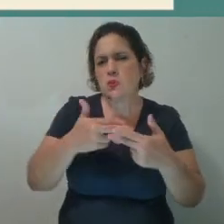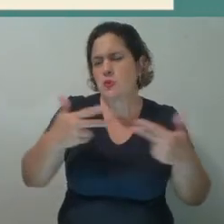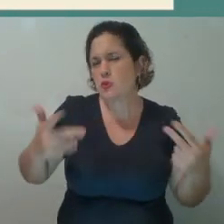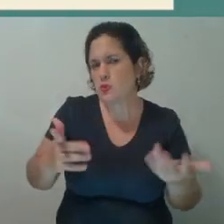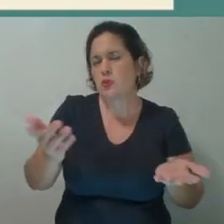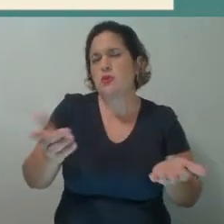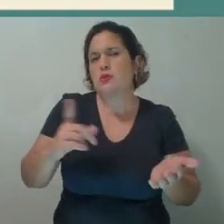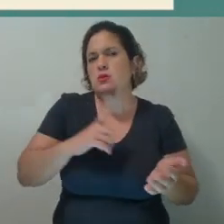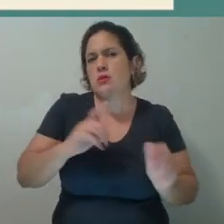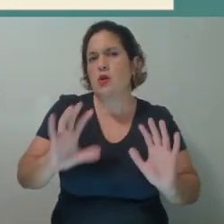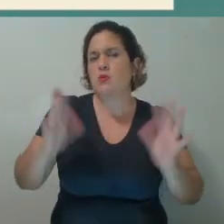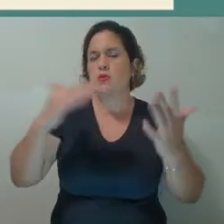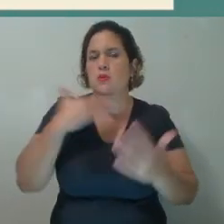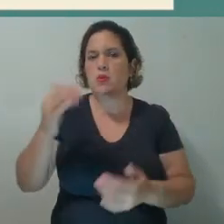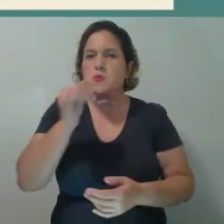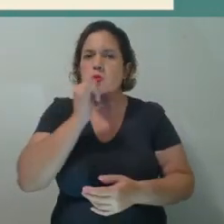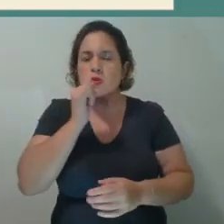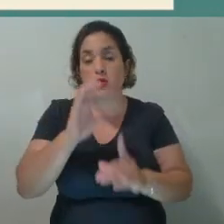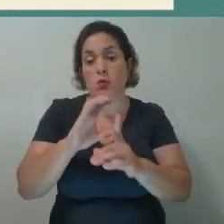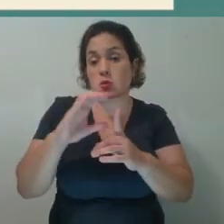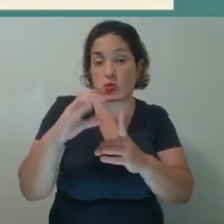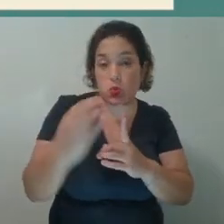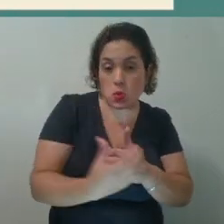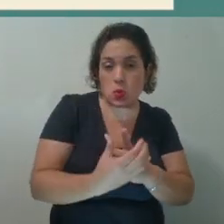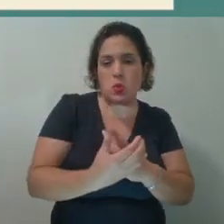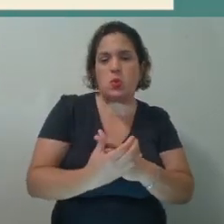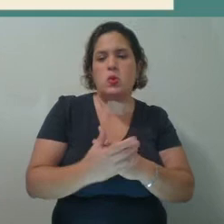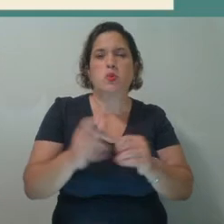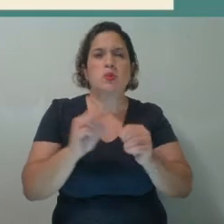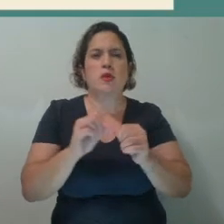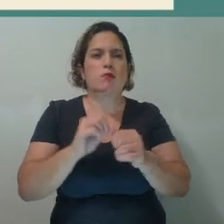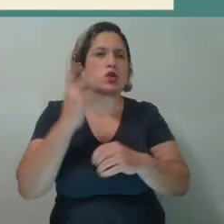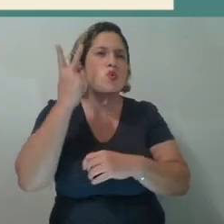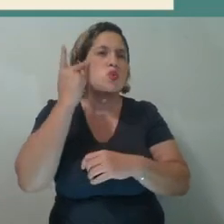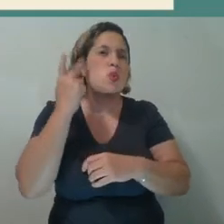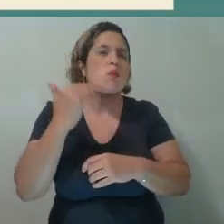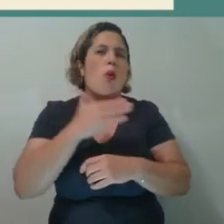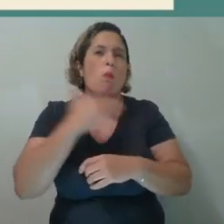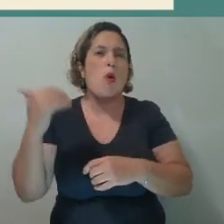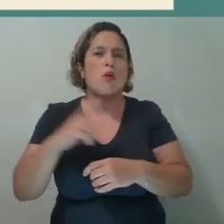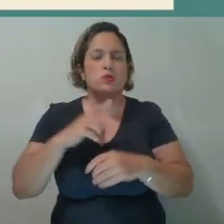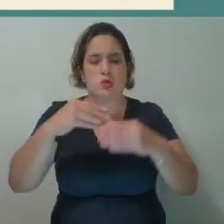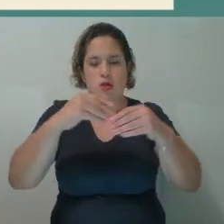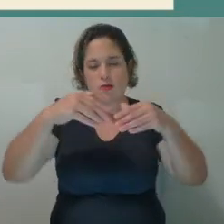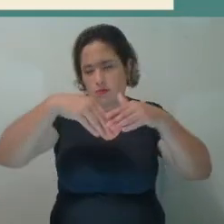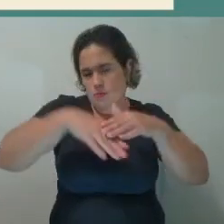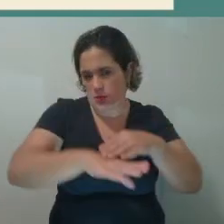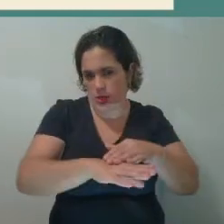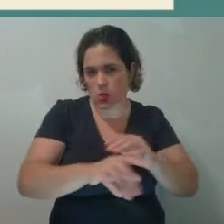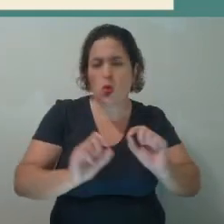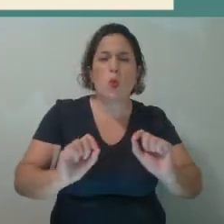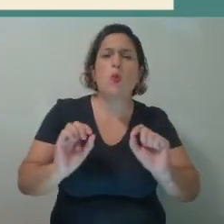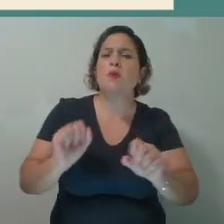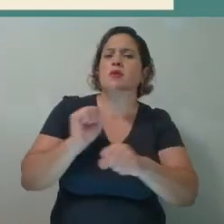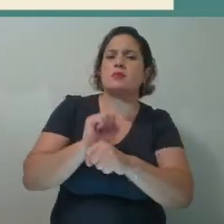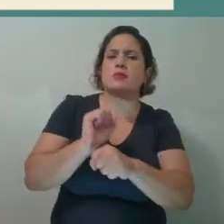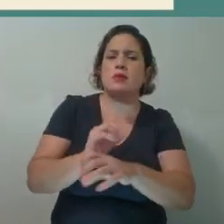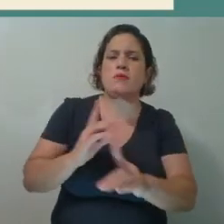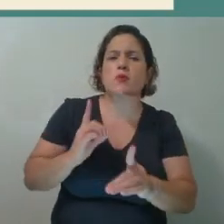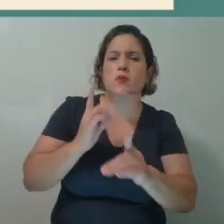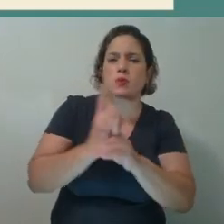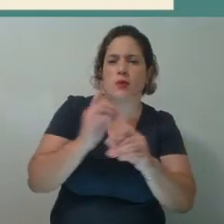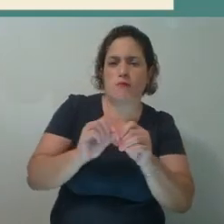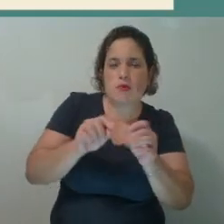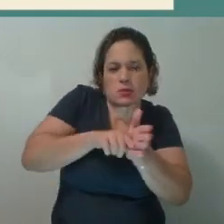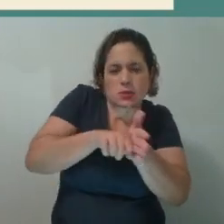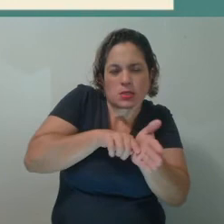outras causas, né, como cultos, sepultamento, coisas do tipo. O que era esperado, então, de ser encontrado na